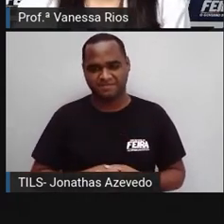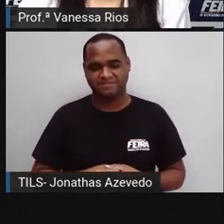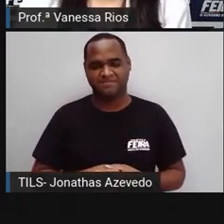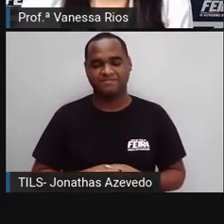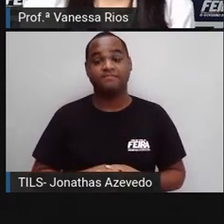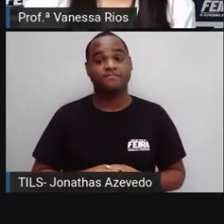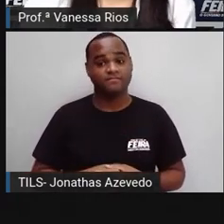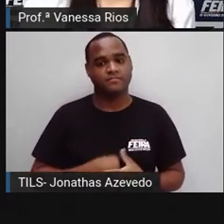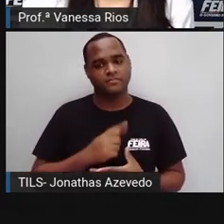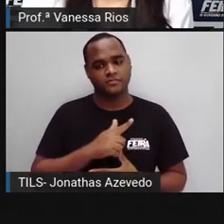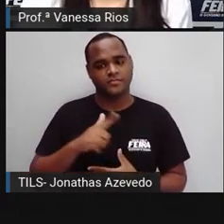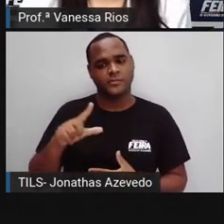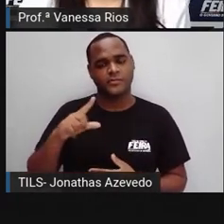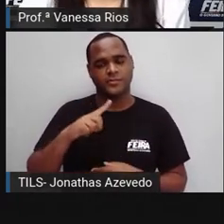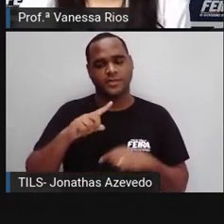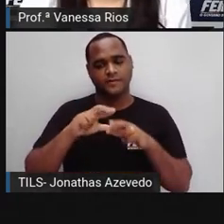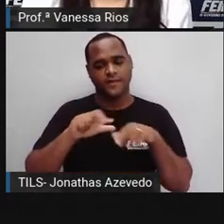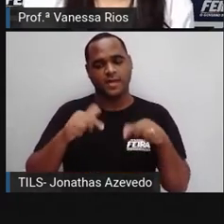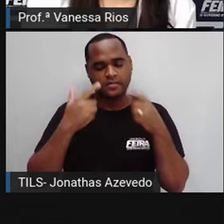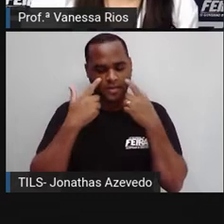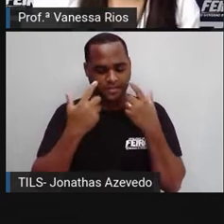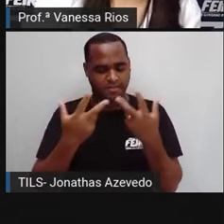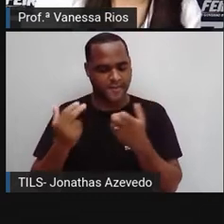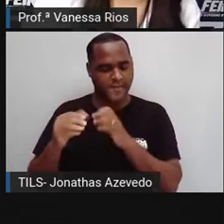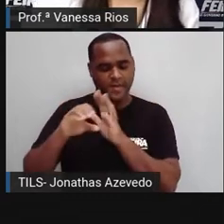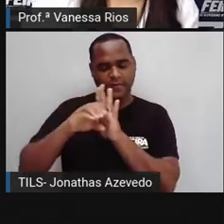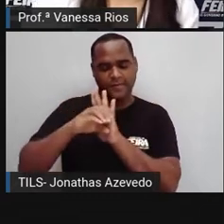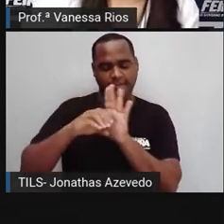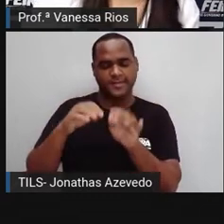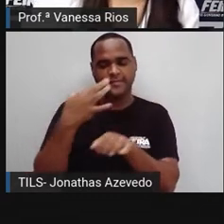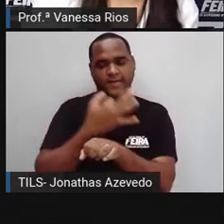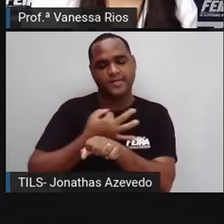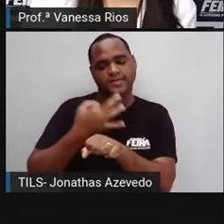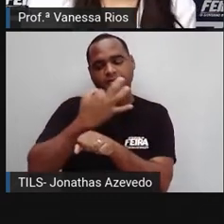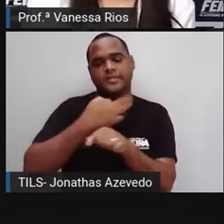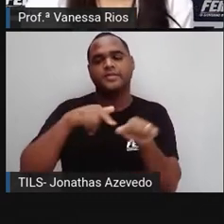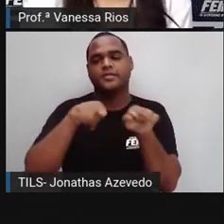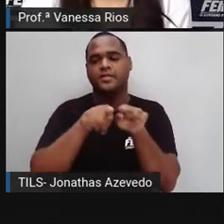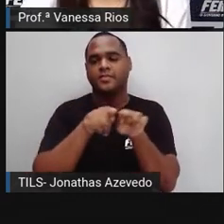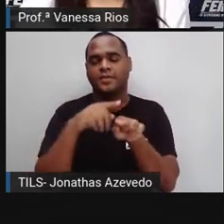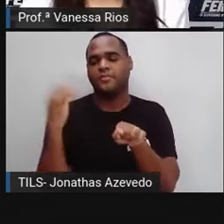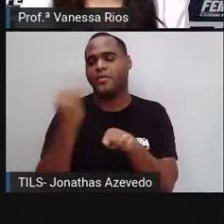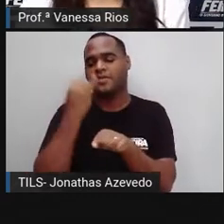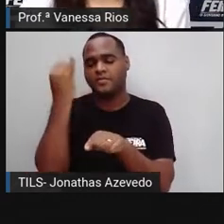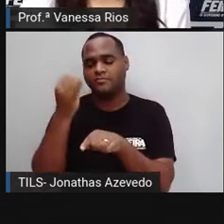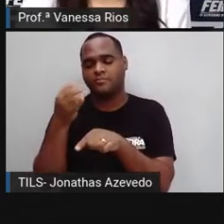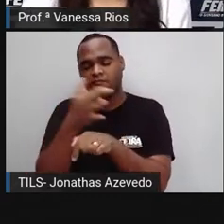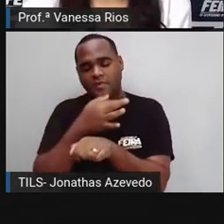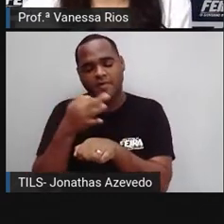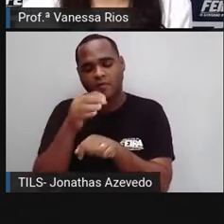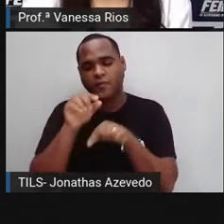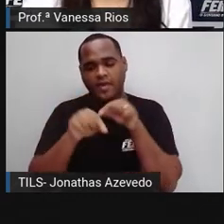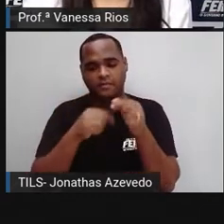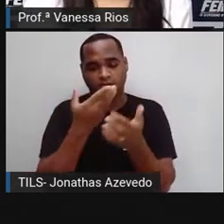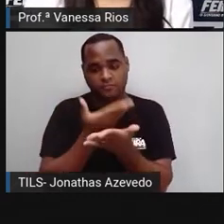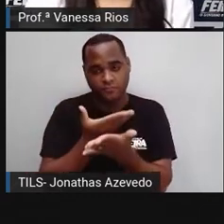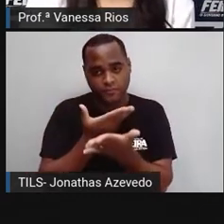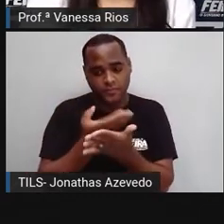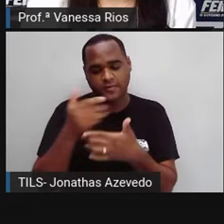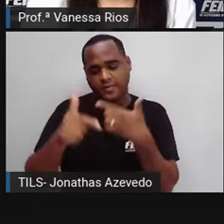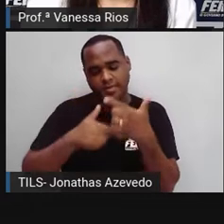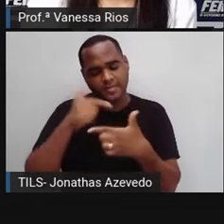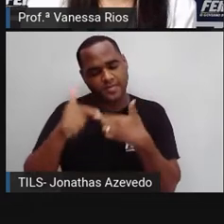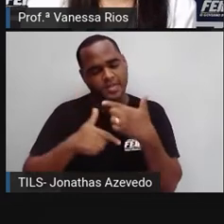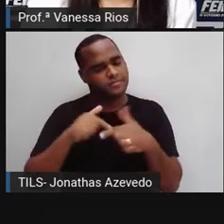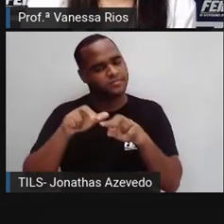E aí, além disso tudo, observando o conceito de férias e observando a importância das férias para quem estuda, para quem